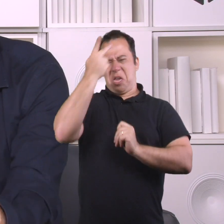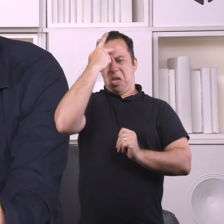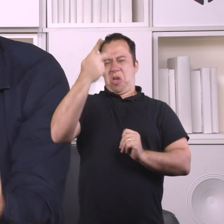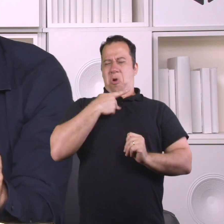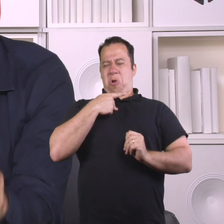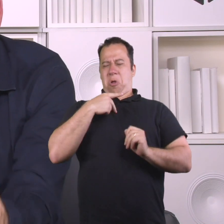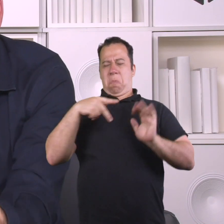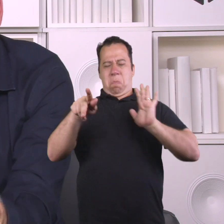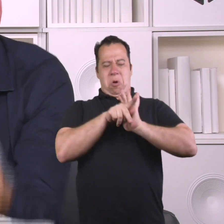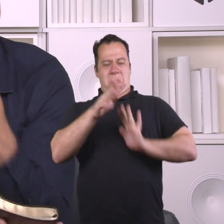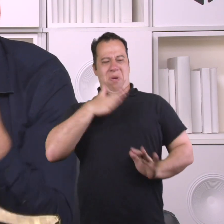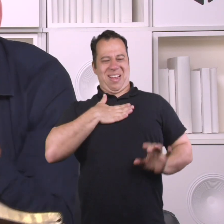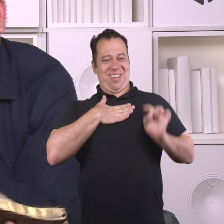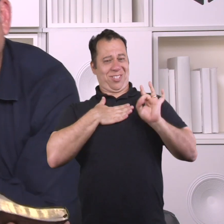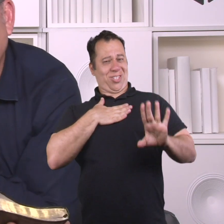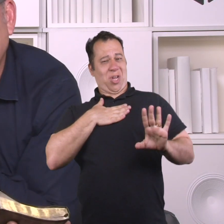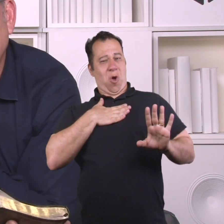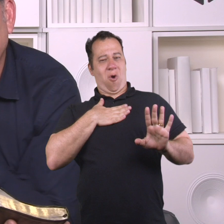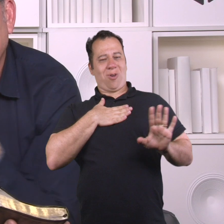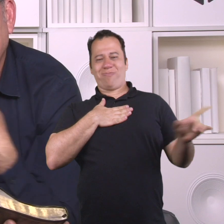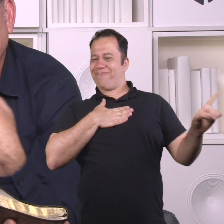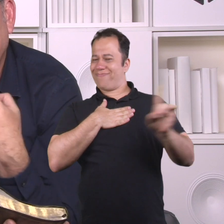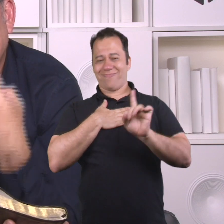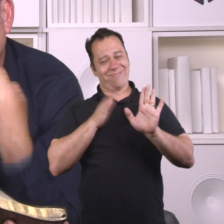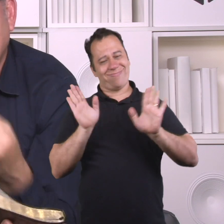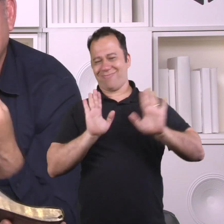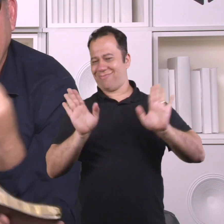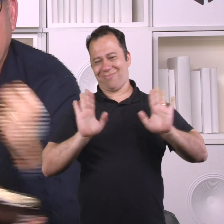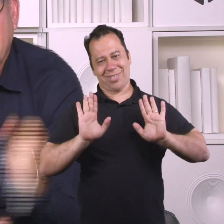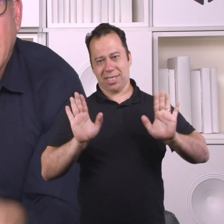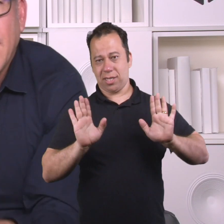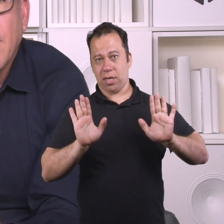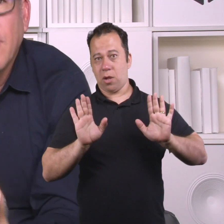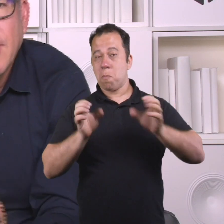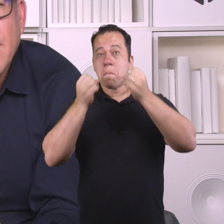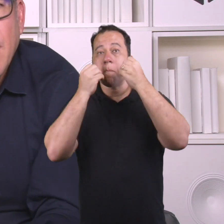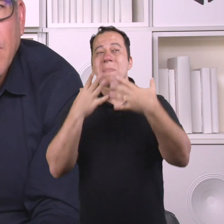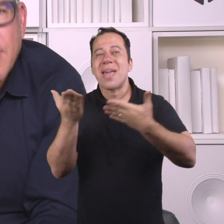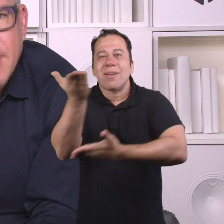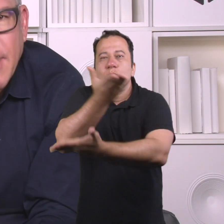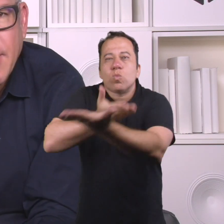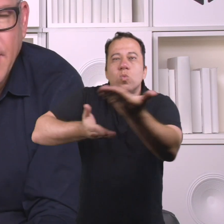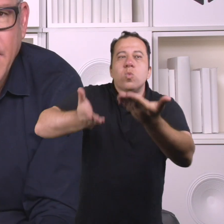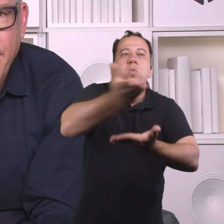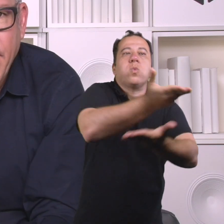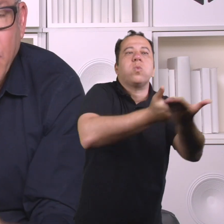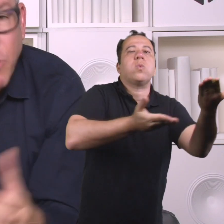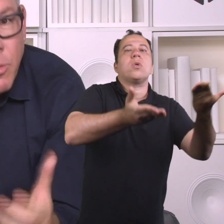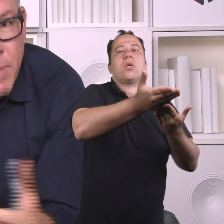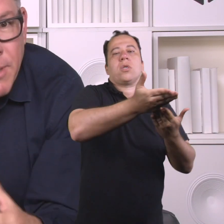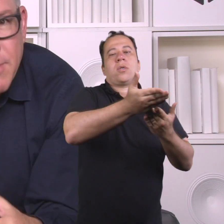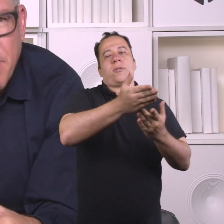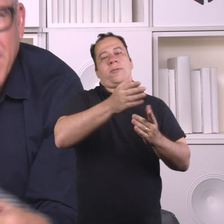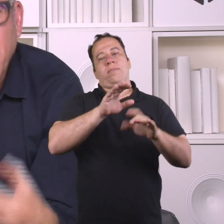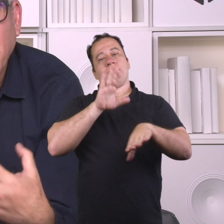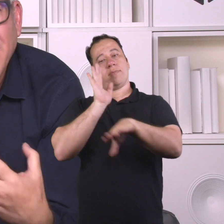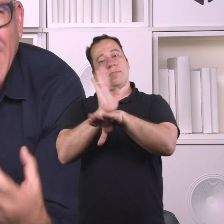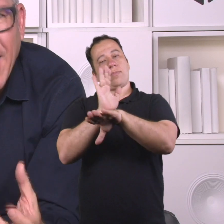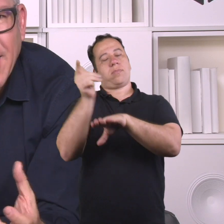individual, particular, pessoal, restrito e para ser tratado de maneira egoísta, egocêntrica e muito